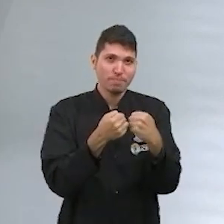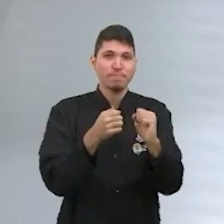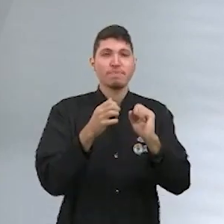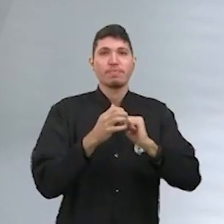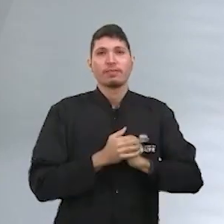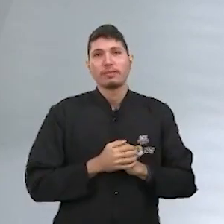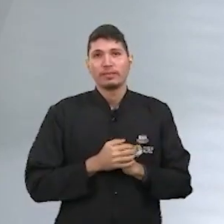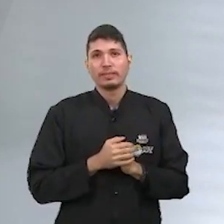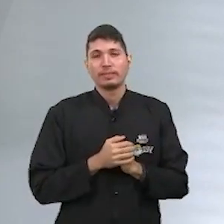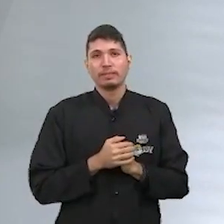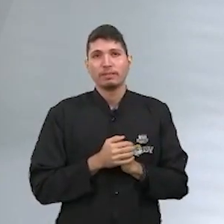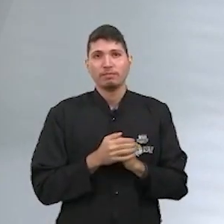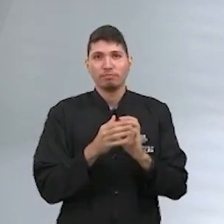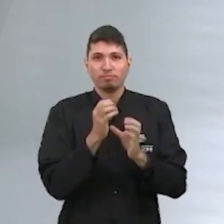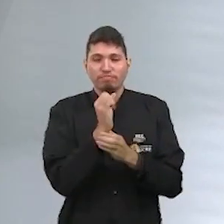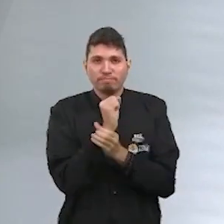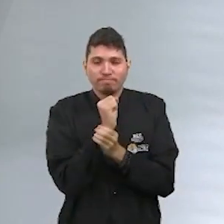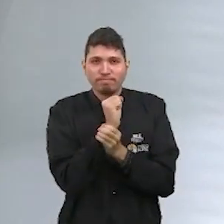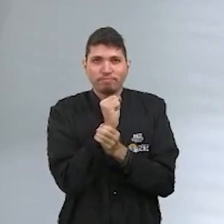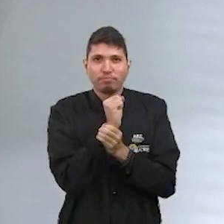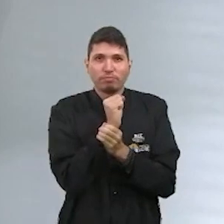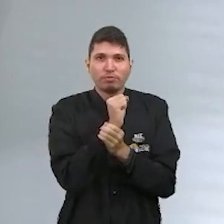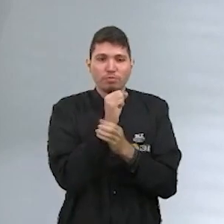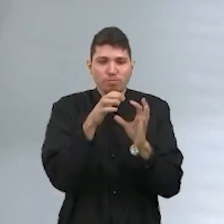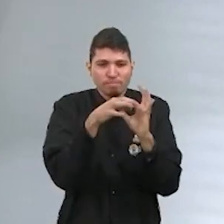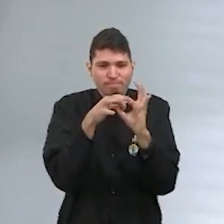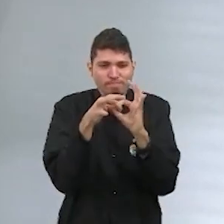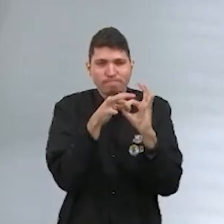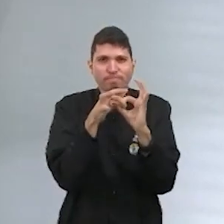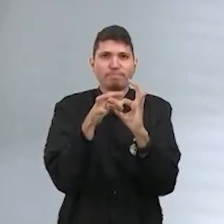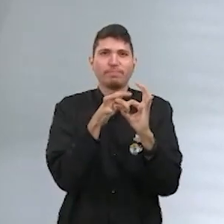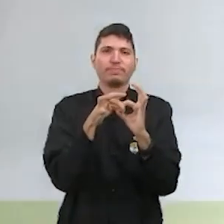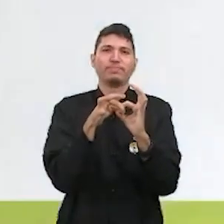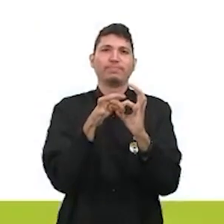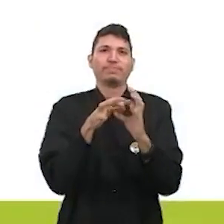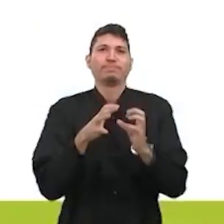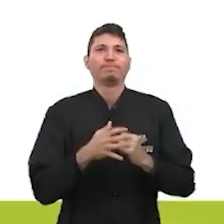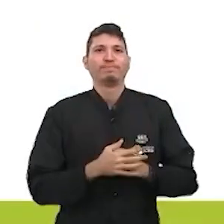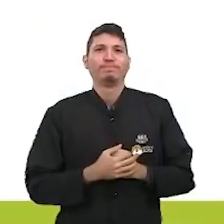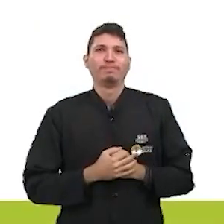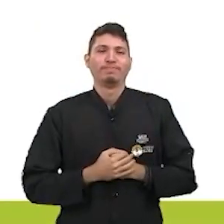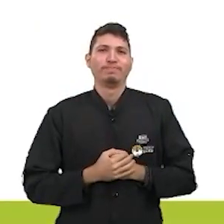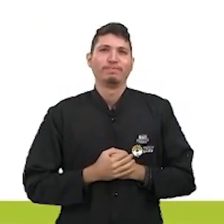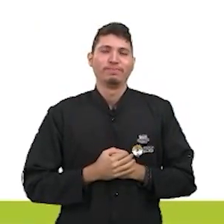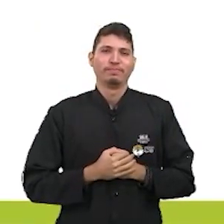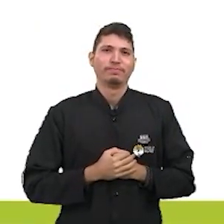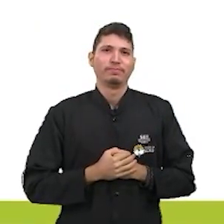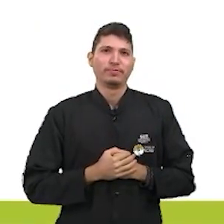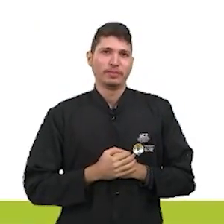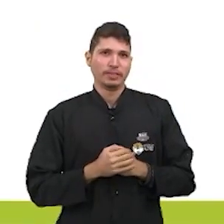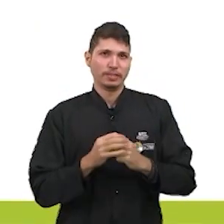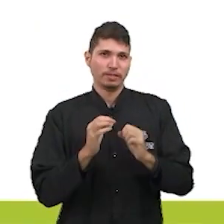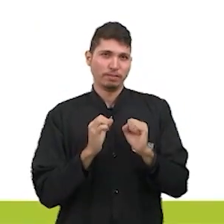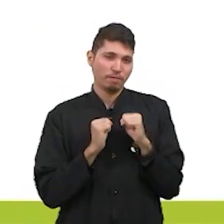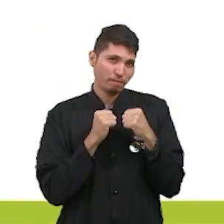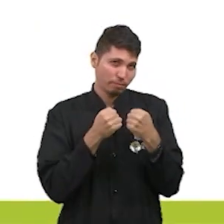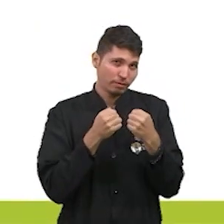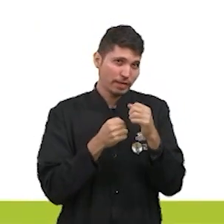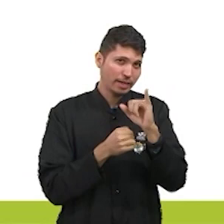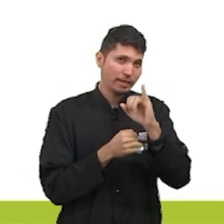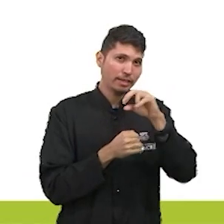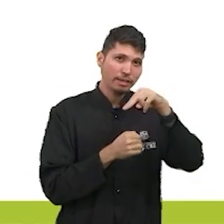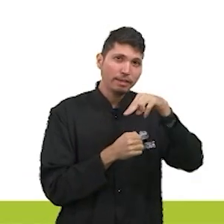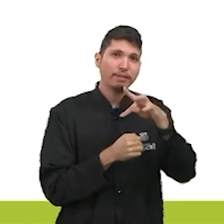mantêm as moléculas de água unidas. E isso são as forças